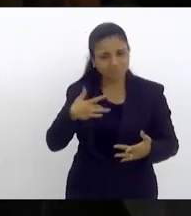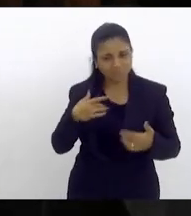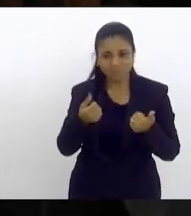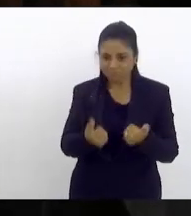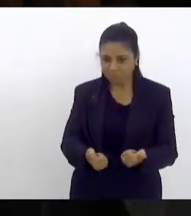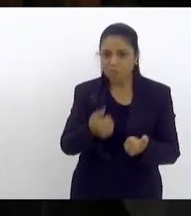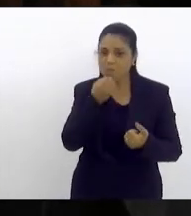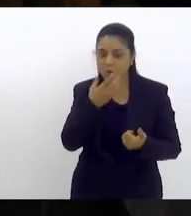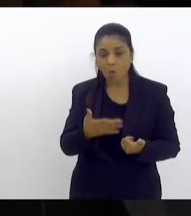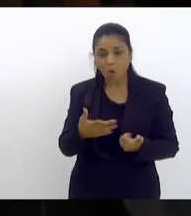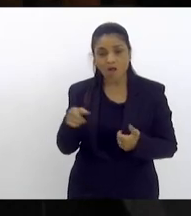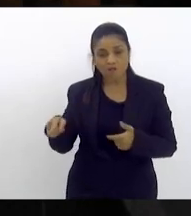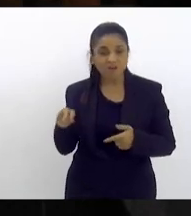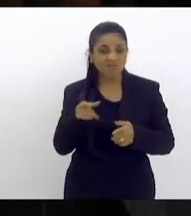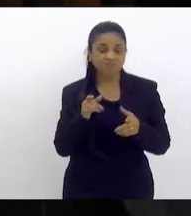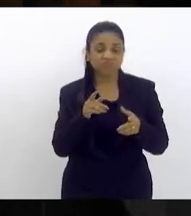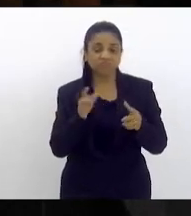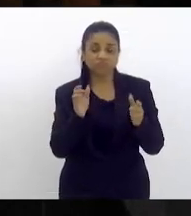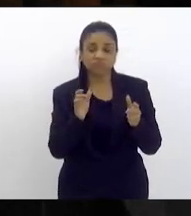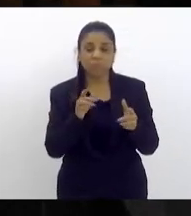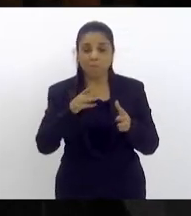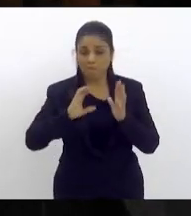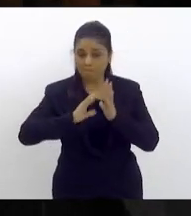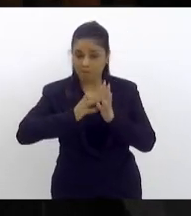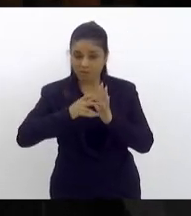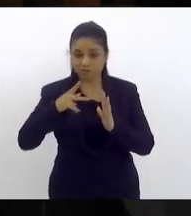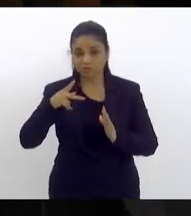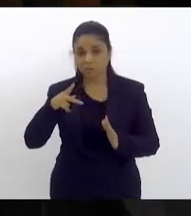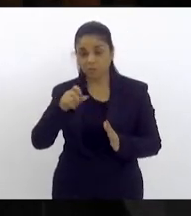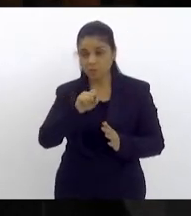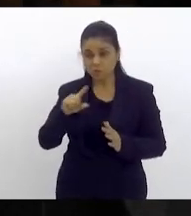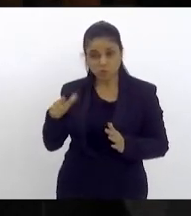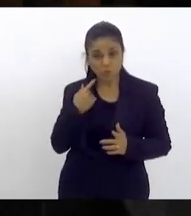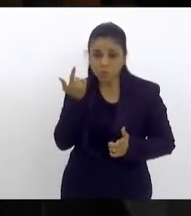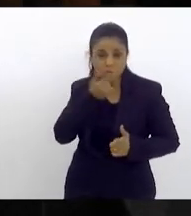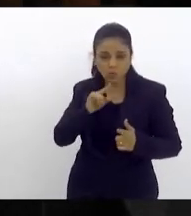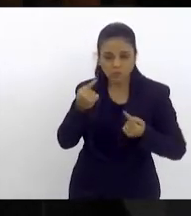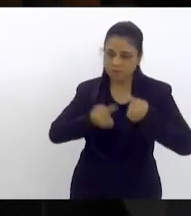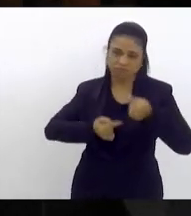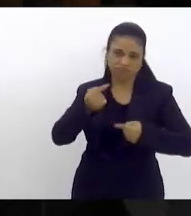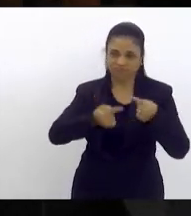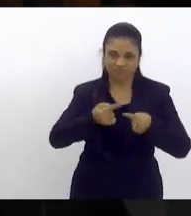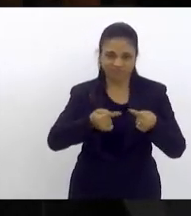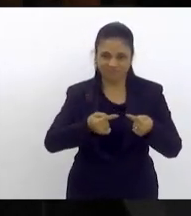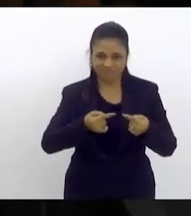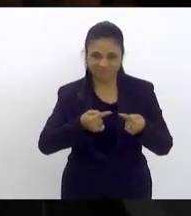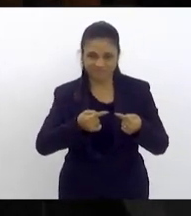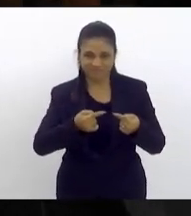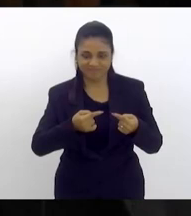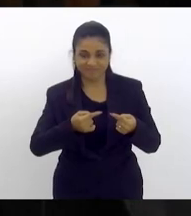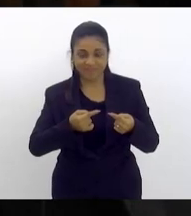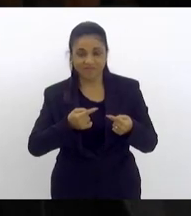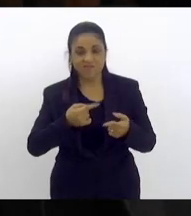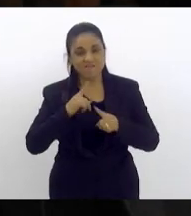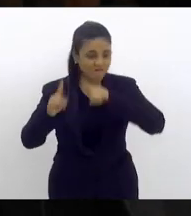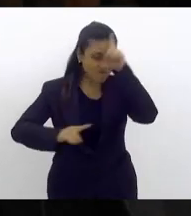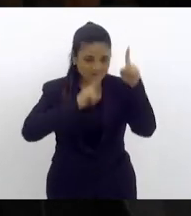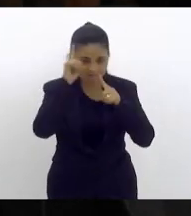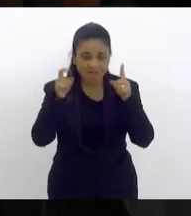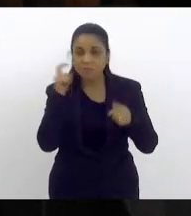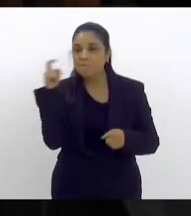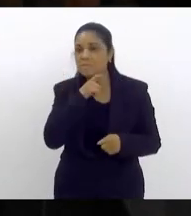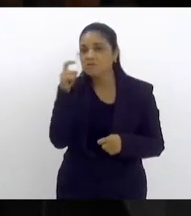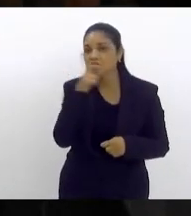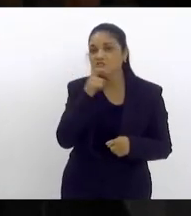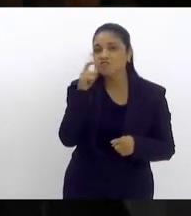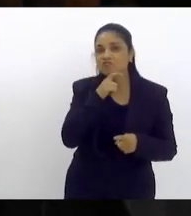esse tipo de discussão e ficam remetendo o diálogo sempre para questão Nacional inventando essa mentirada essa podridão